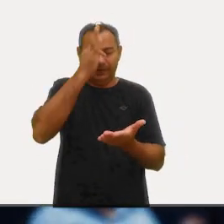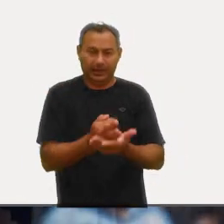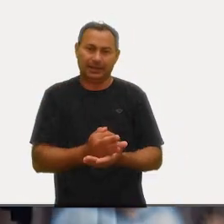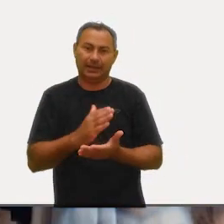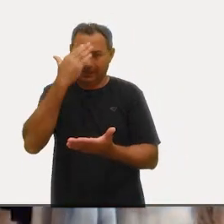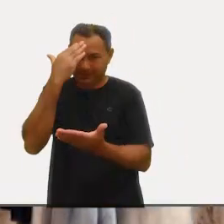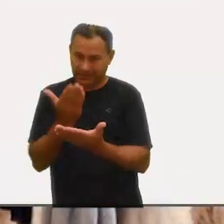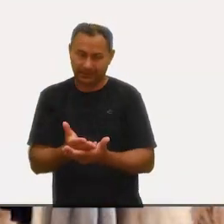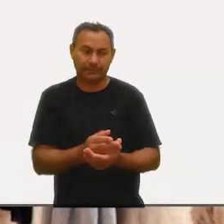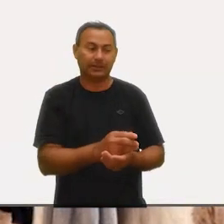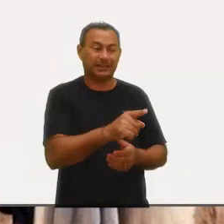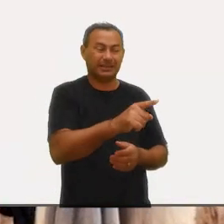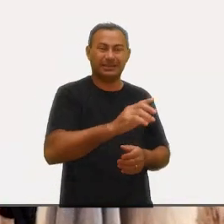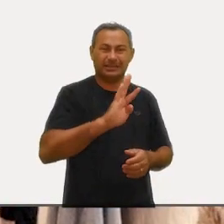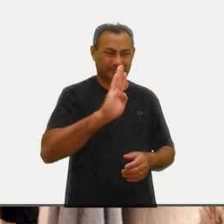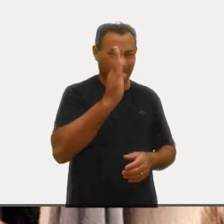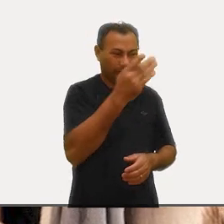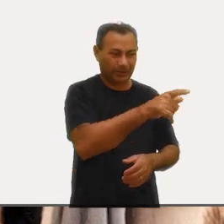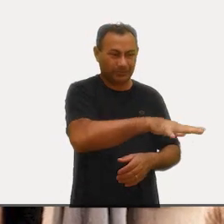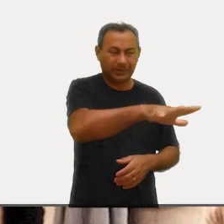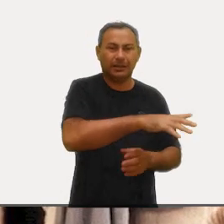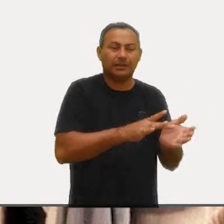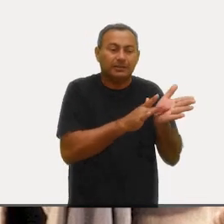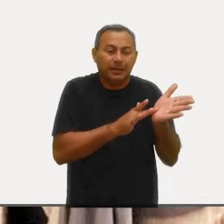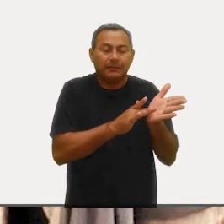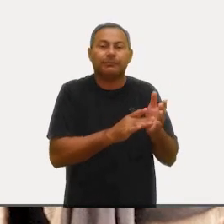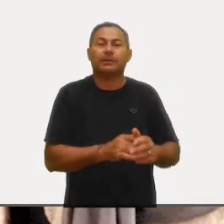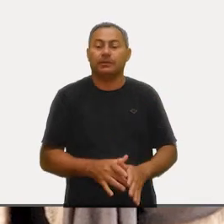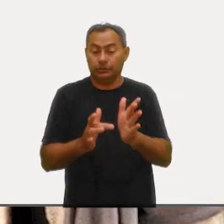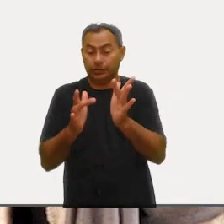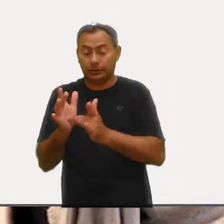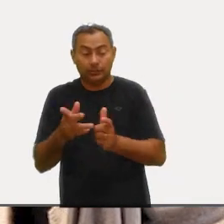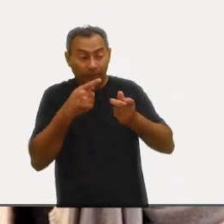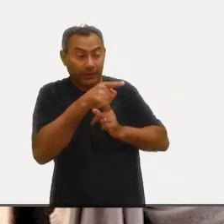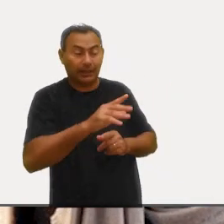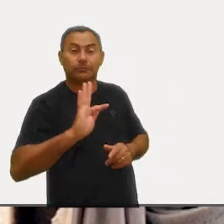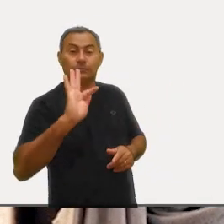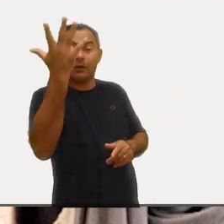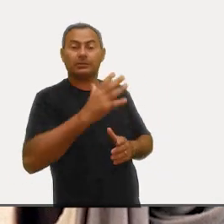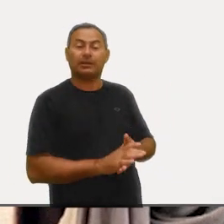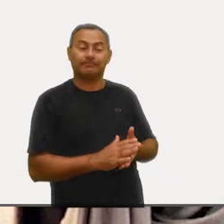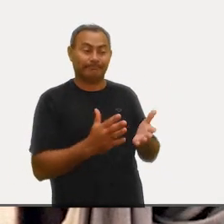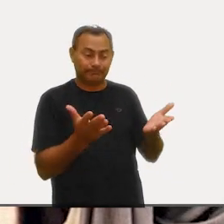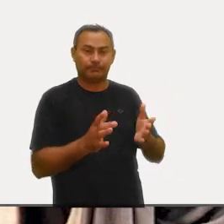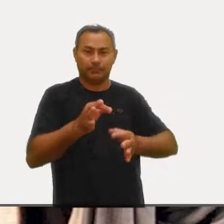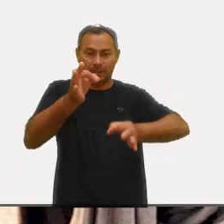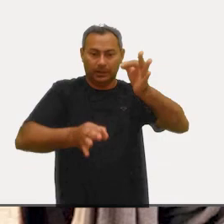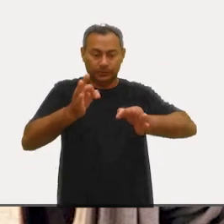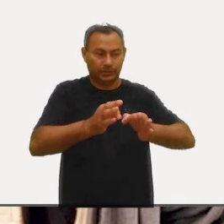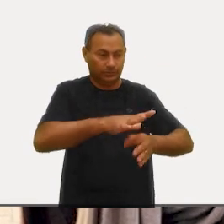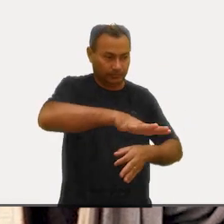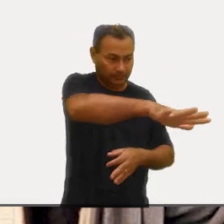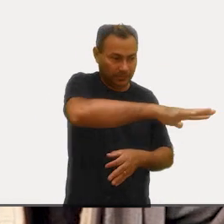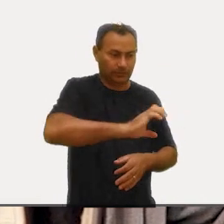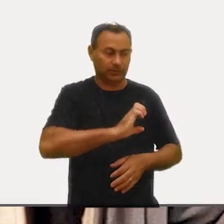crê. Por alguma razão, eles estavam fingindo que criam e Jesus os chamou de hipócritas. A justiça